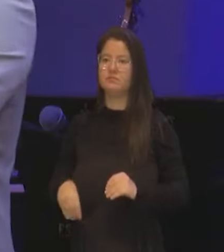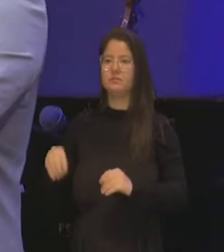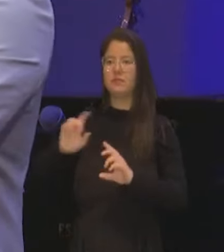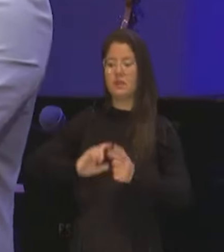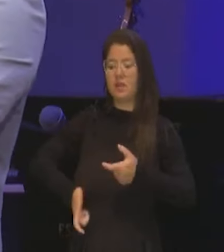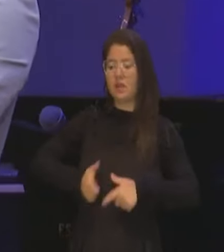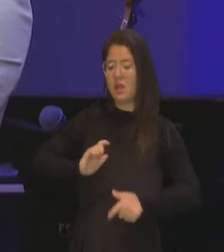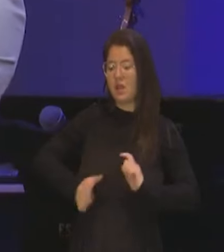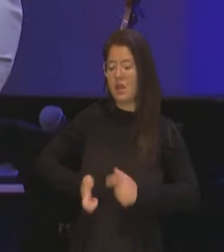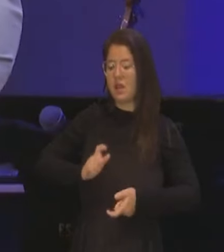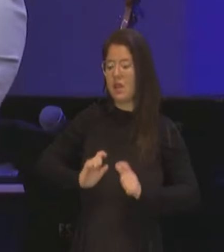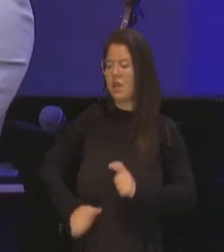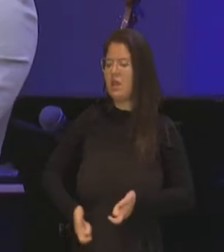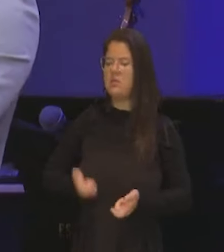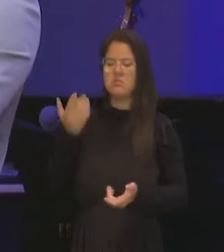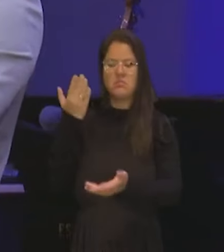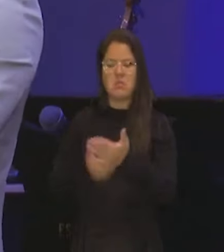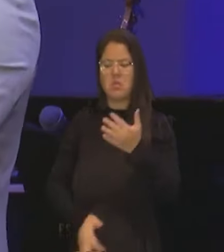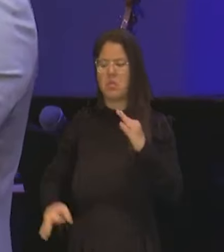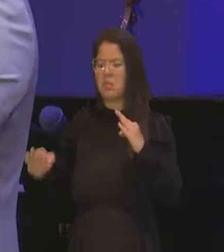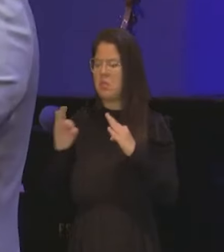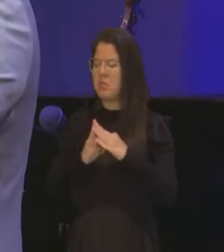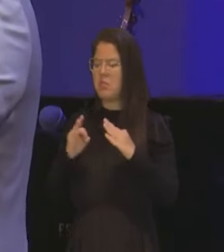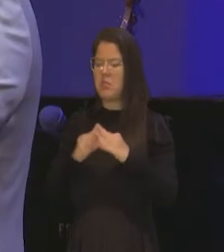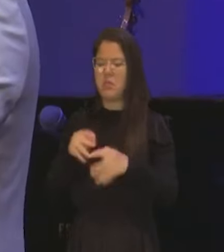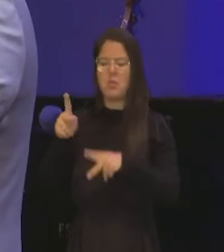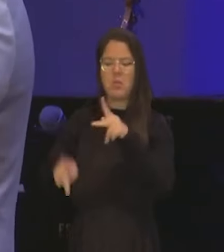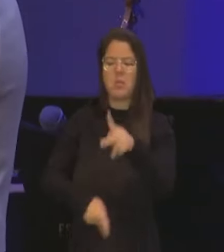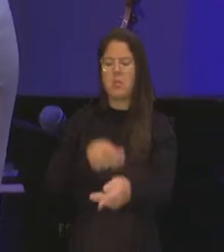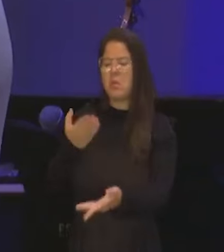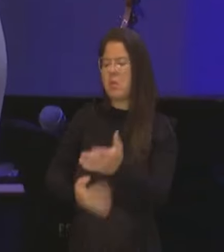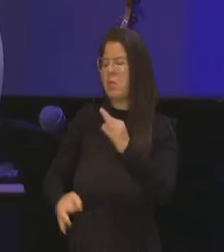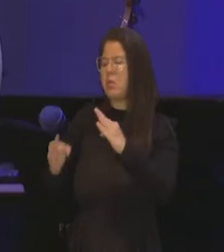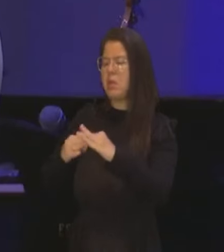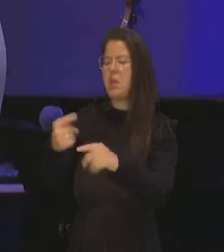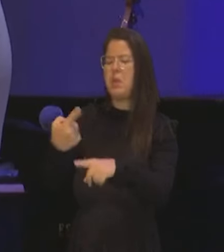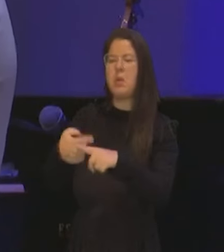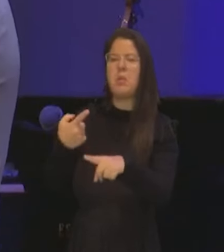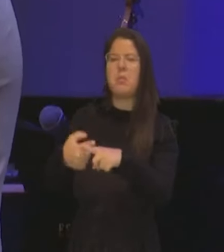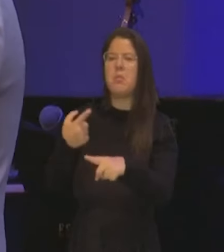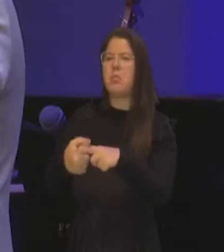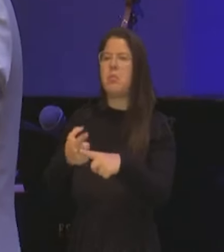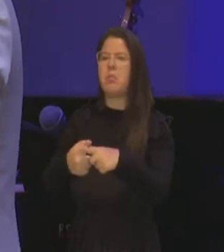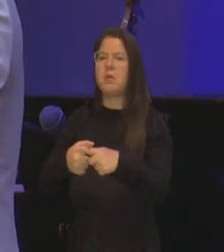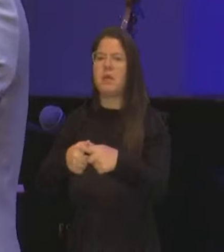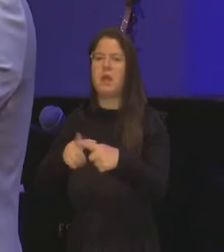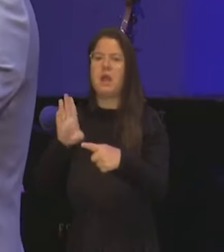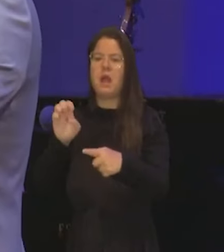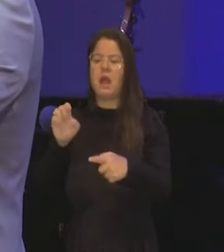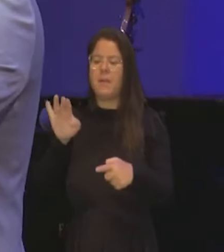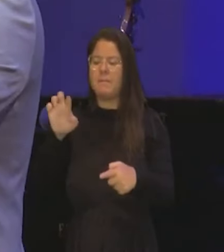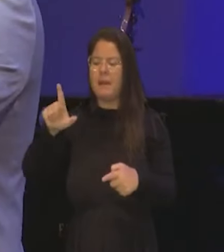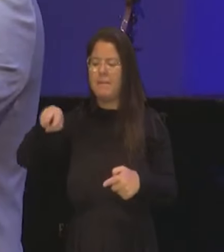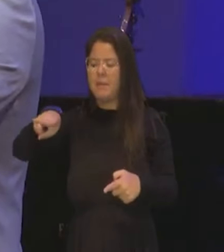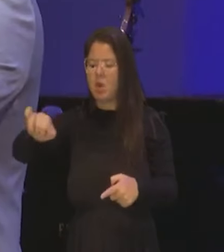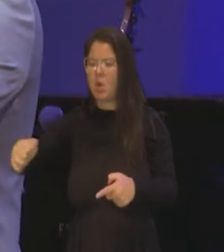Israel não perdeu o templo, o povo não perdeu o templo porque eles foram arrancados pela Babilônia.